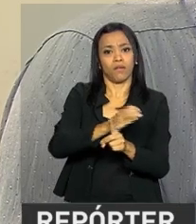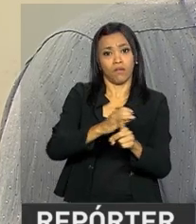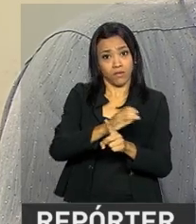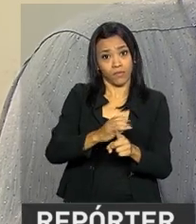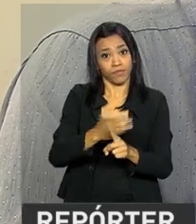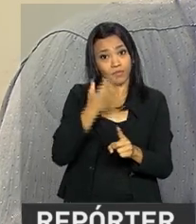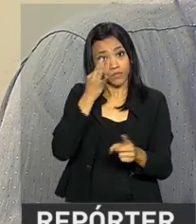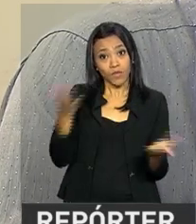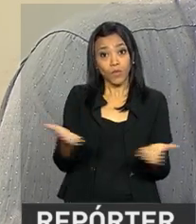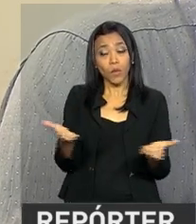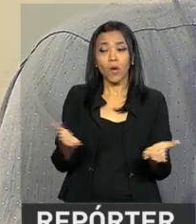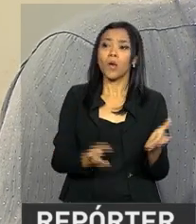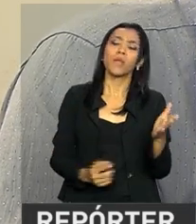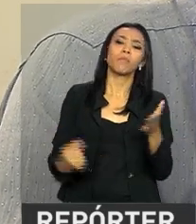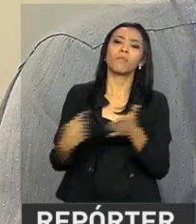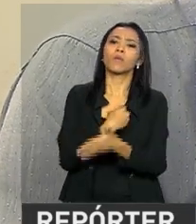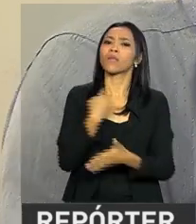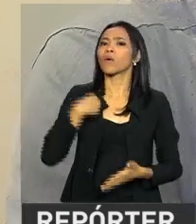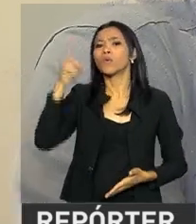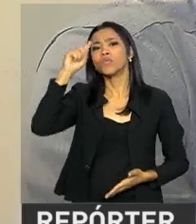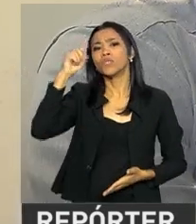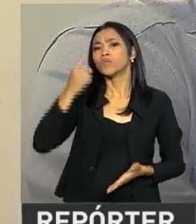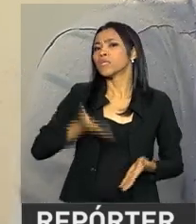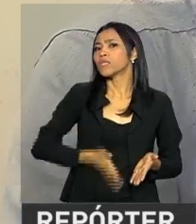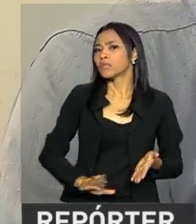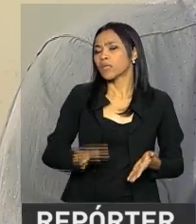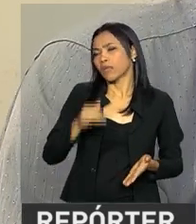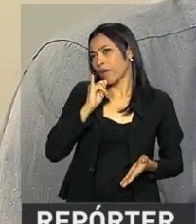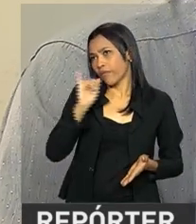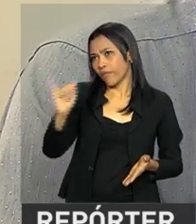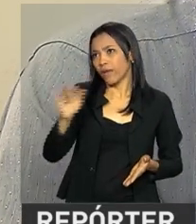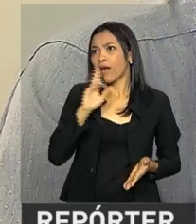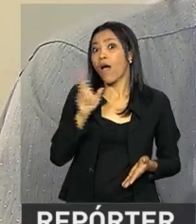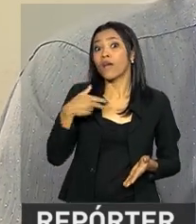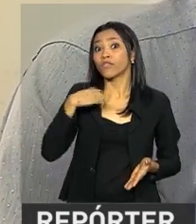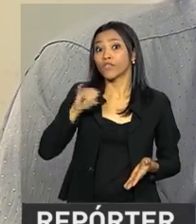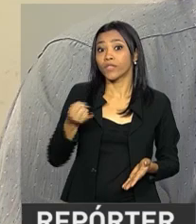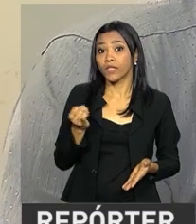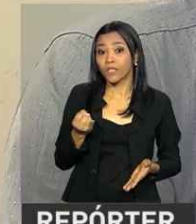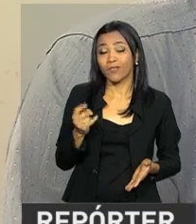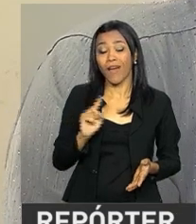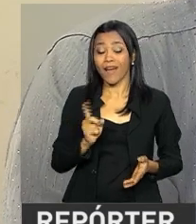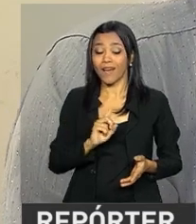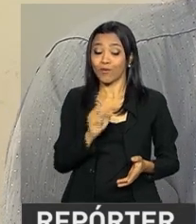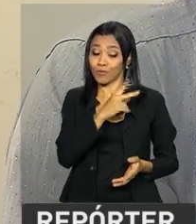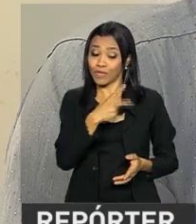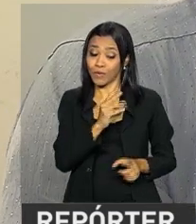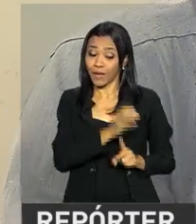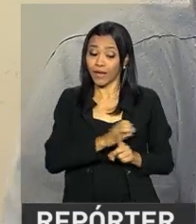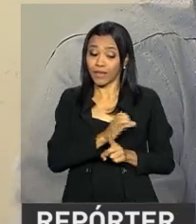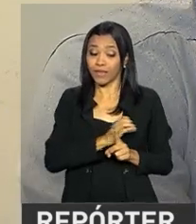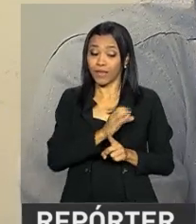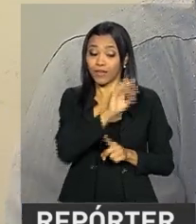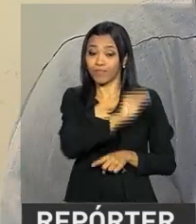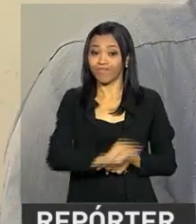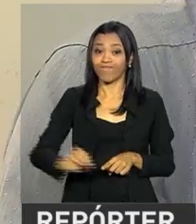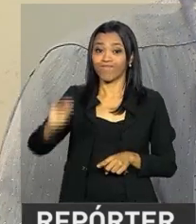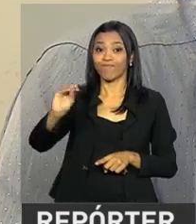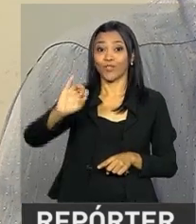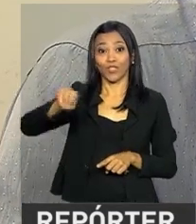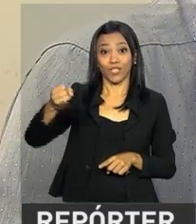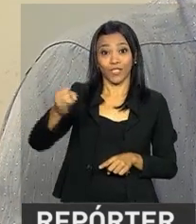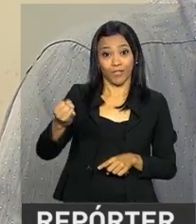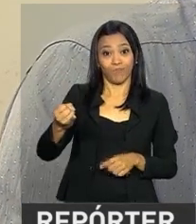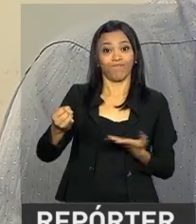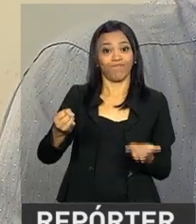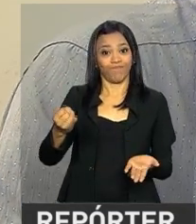comum ele perguntar qual sua data de nascimento. Vamos supor que ele diga, é em janeiro. Ah, então seu calendário, o pagamento só está previsto para janeiro. Então,